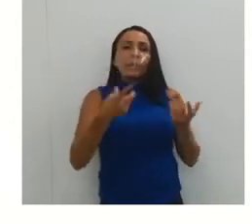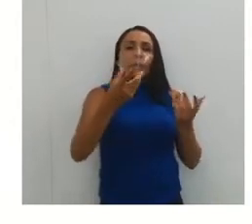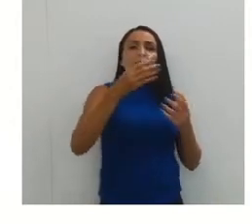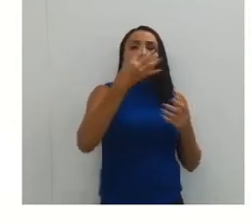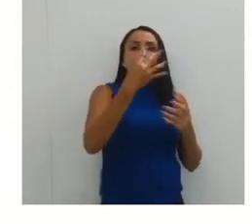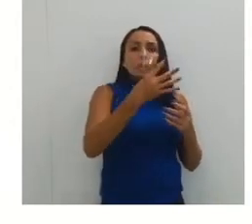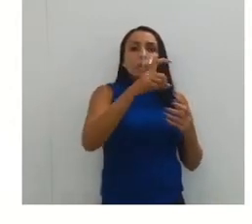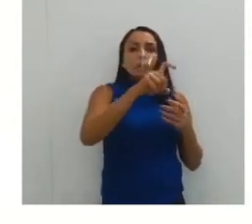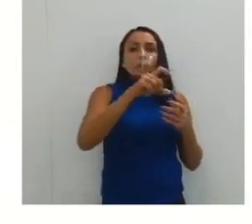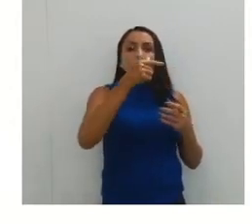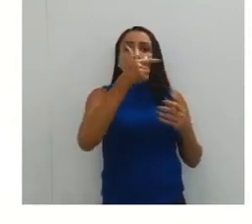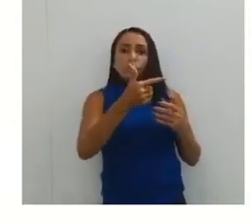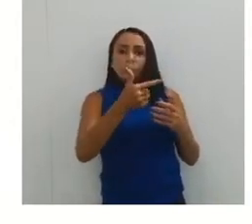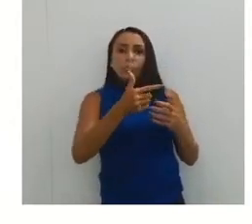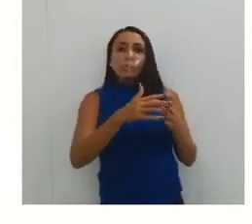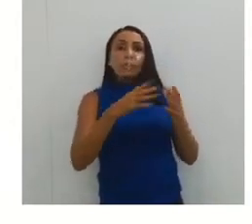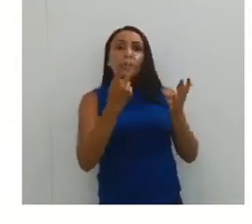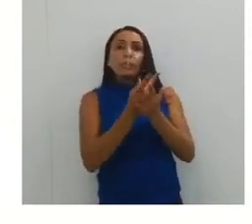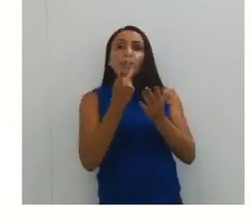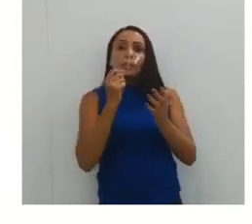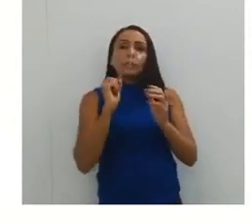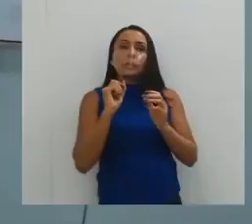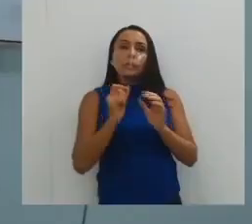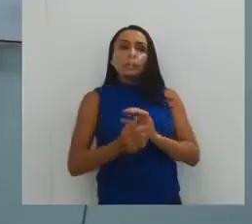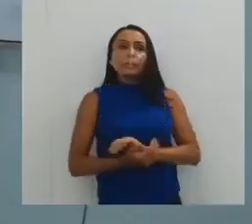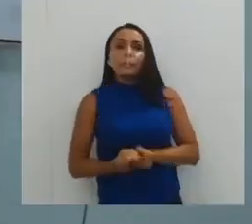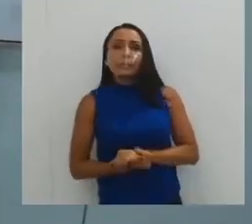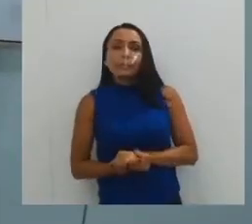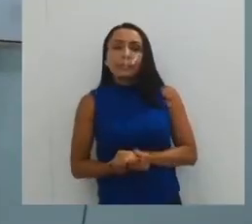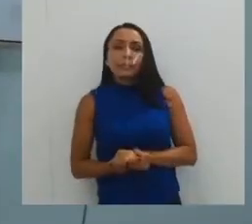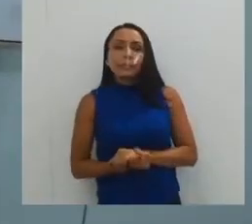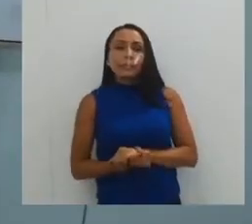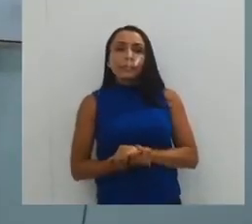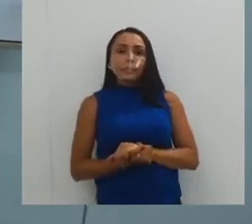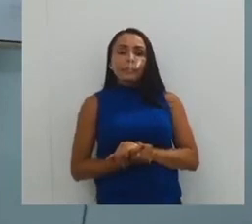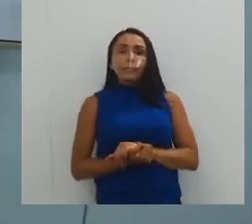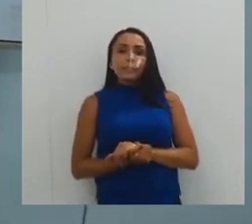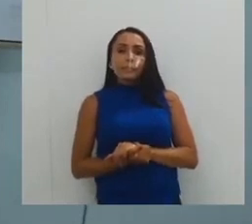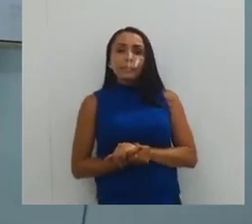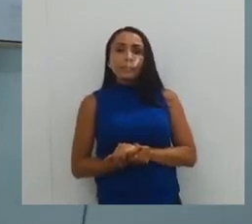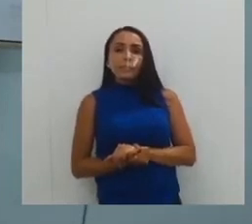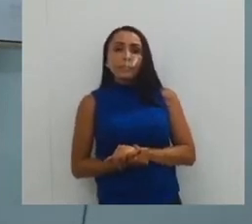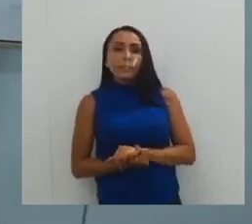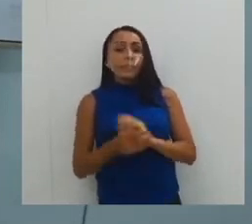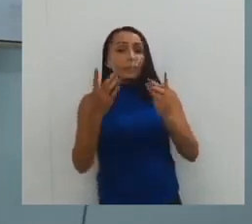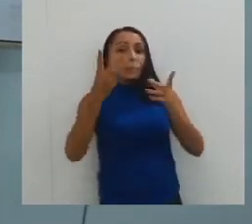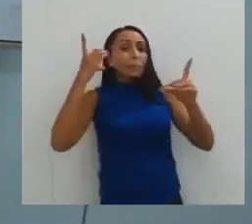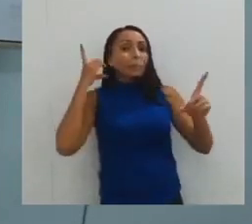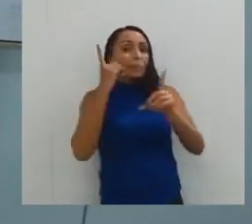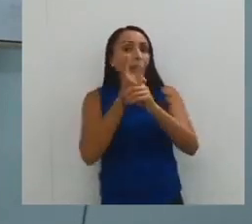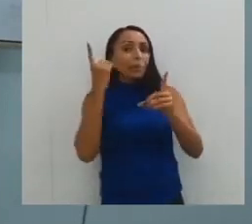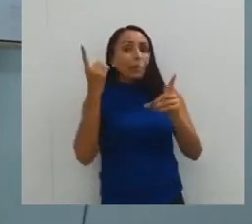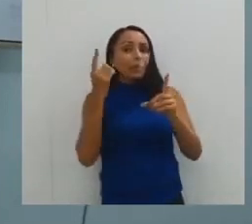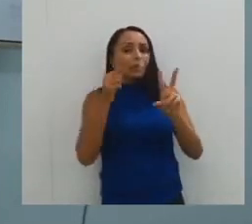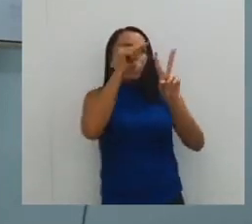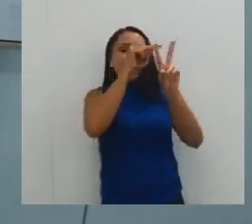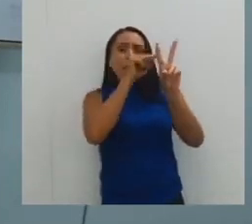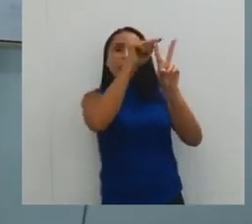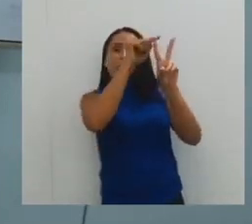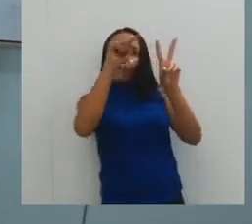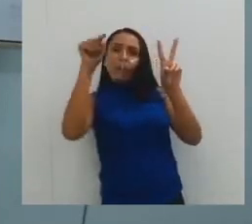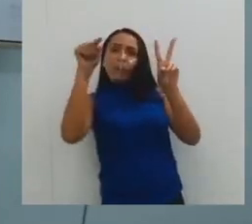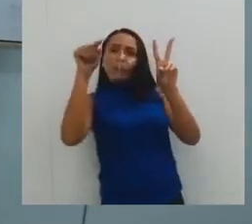aí. Então, ó, quando isso acontece, você vai ter ideia é o seguinte, ó. Para achar a raiz